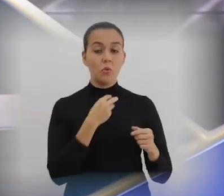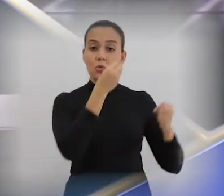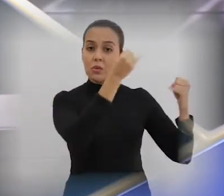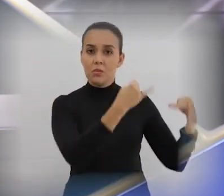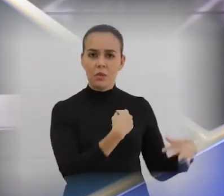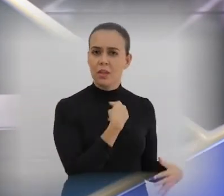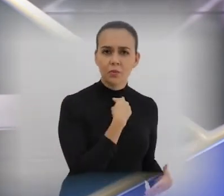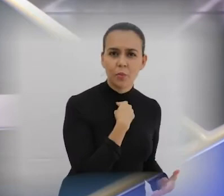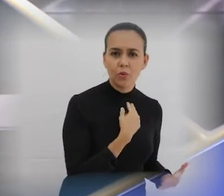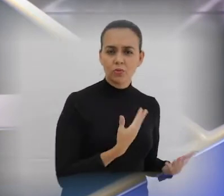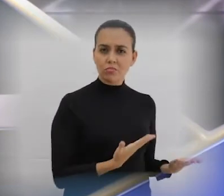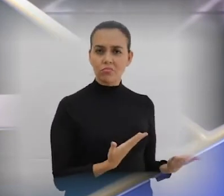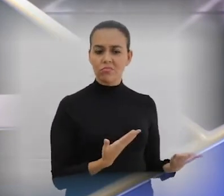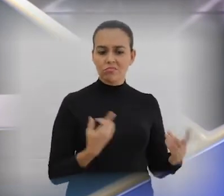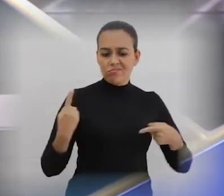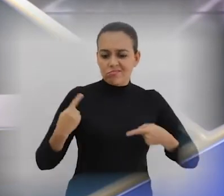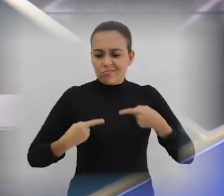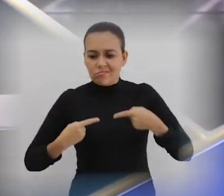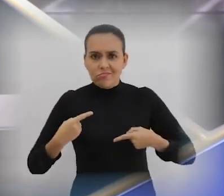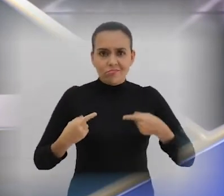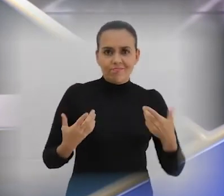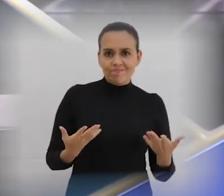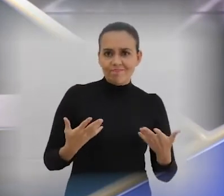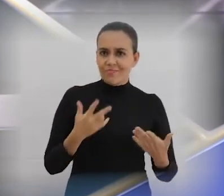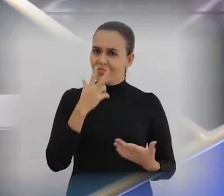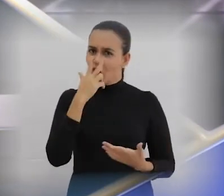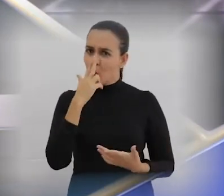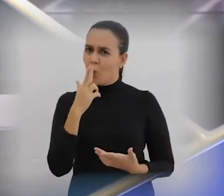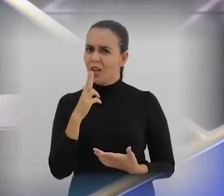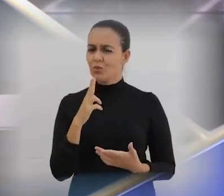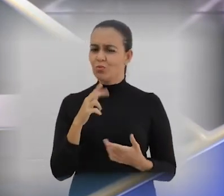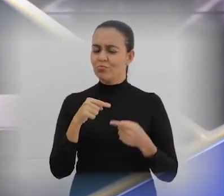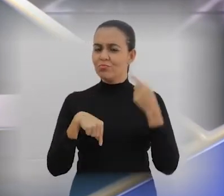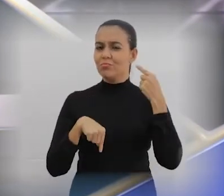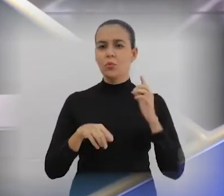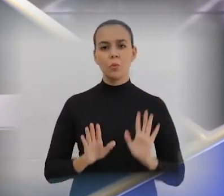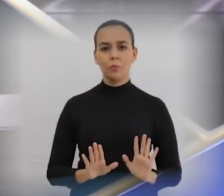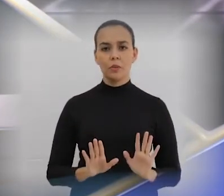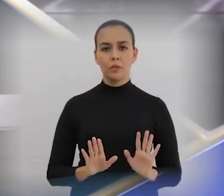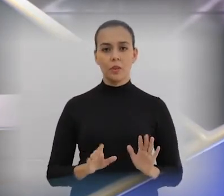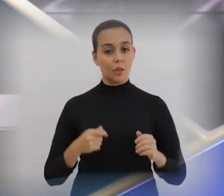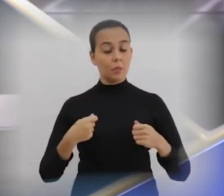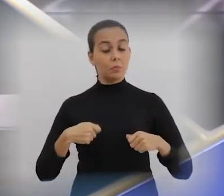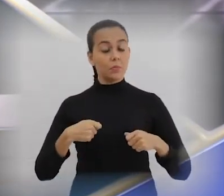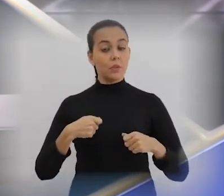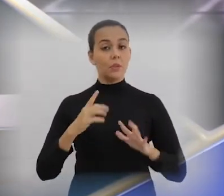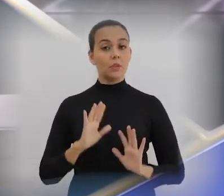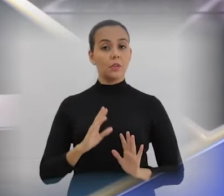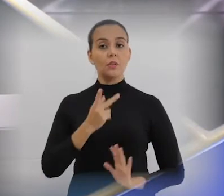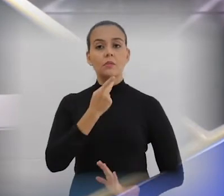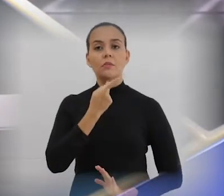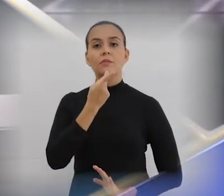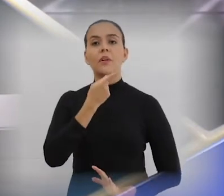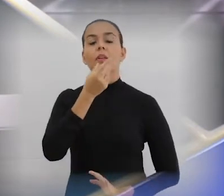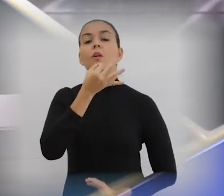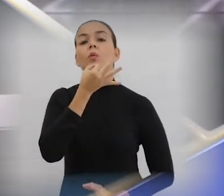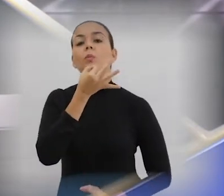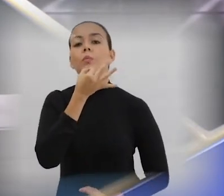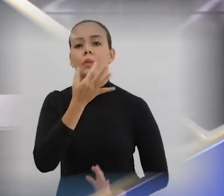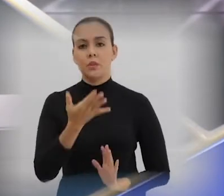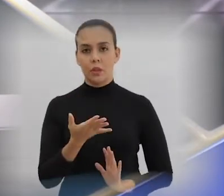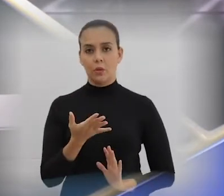é uma crítica, a meu ver, equivocada. A ideia do lugar de fala, primeiro, não tem a ver com